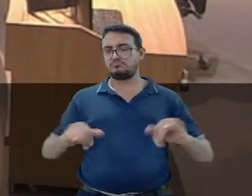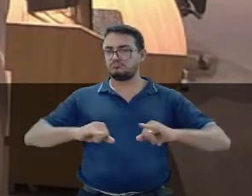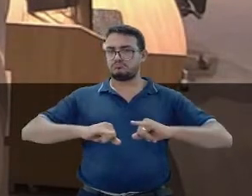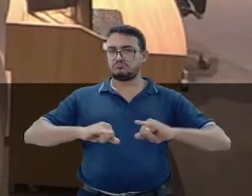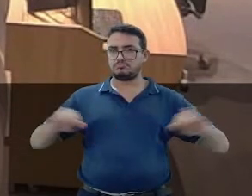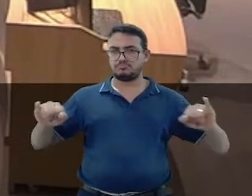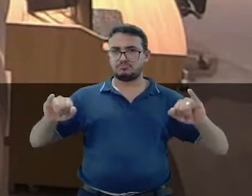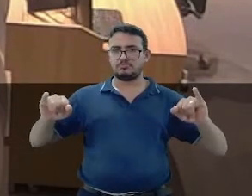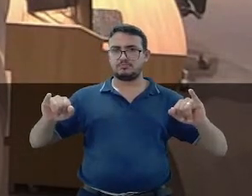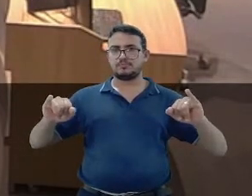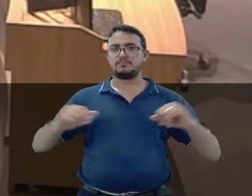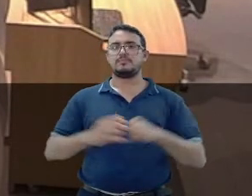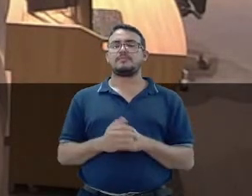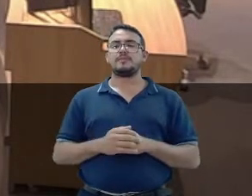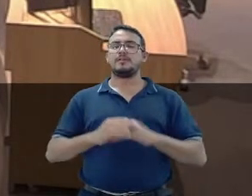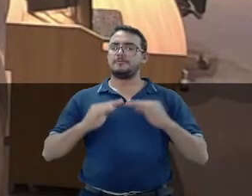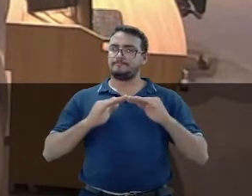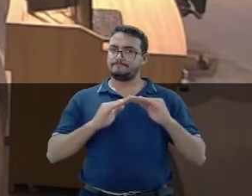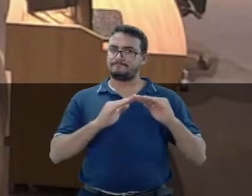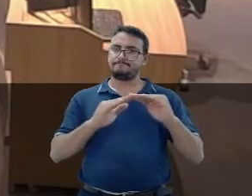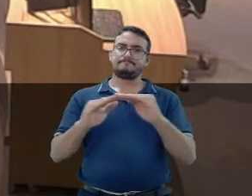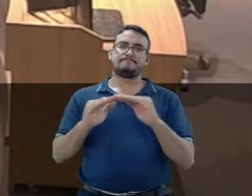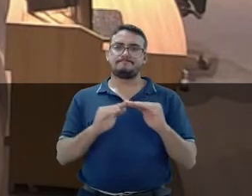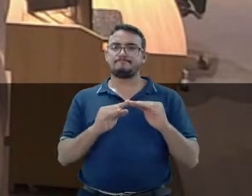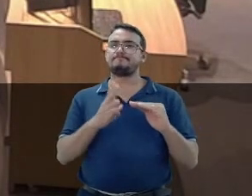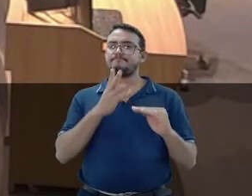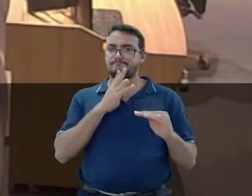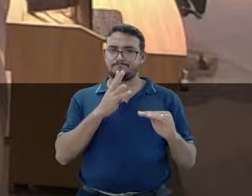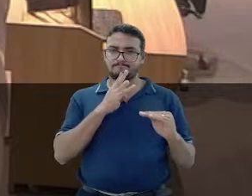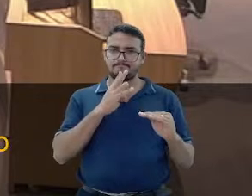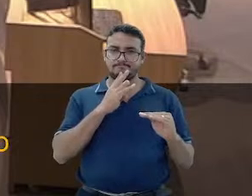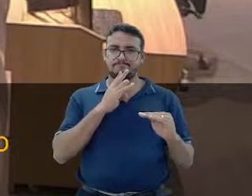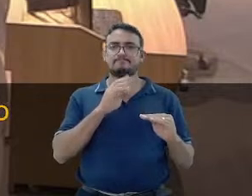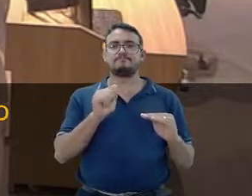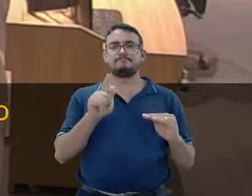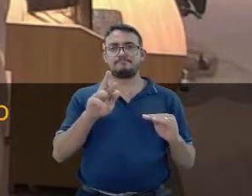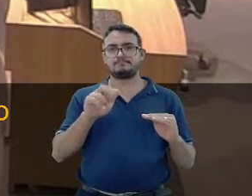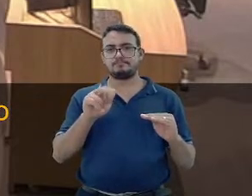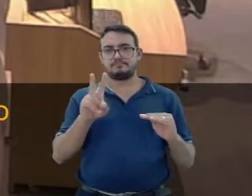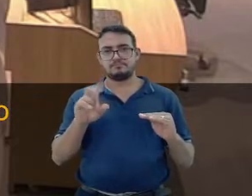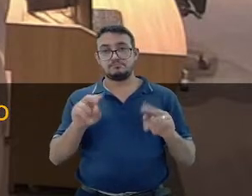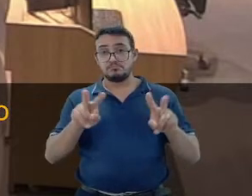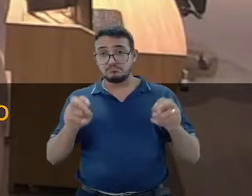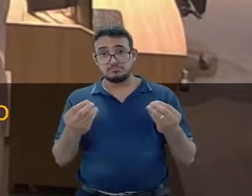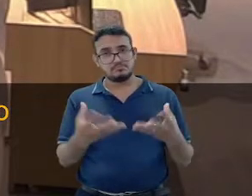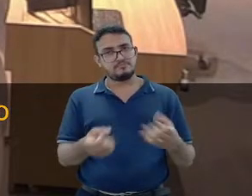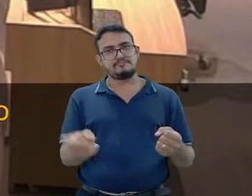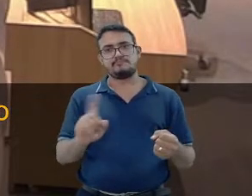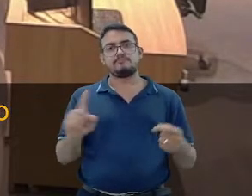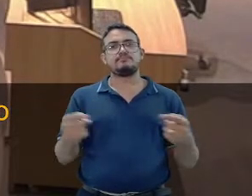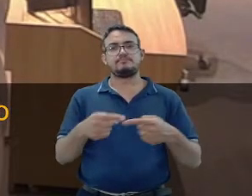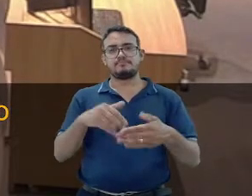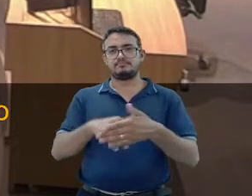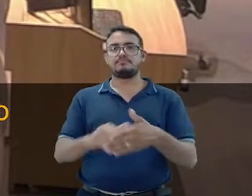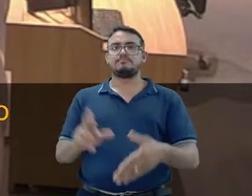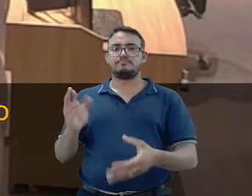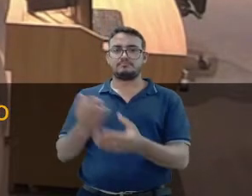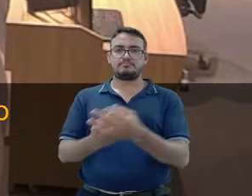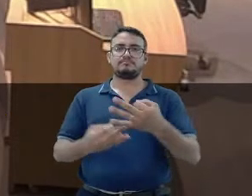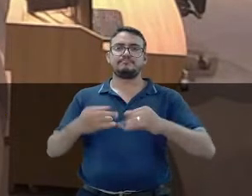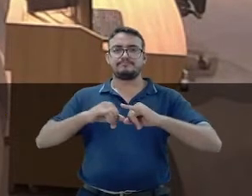proclamação, por unanimidade, conhecido o agravo no mérito, negar-lhe provimento nos termos do voto do relator. Assim proclamado.